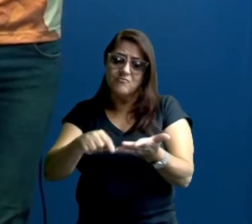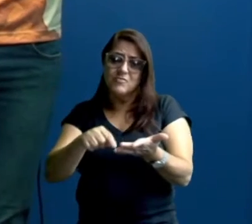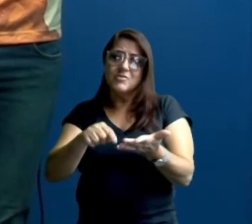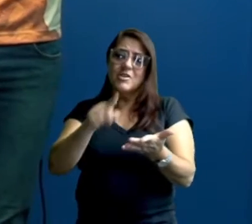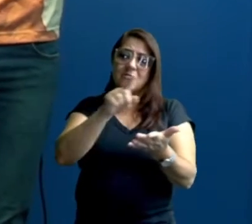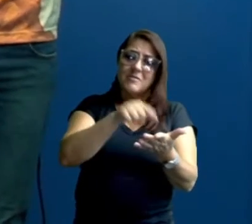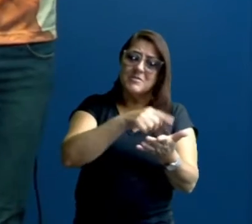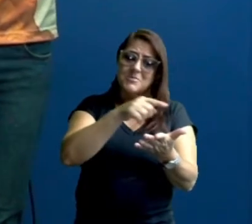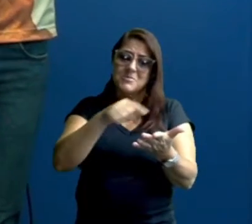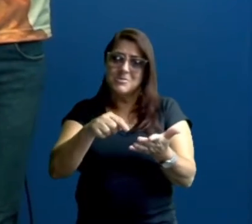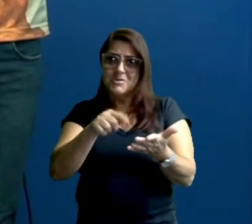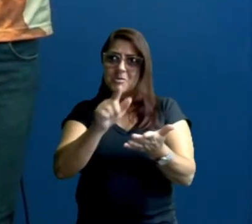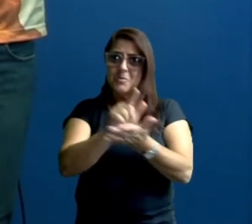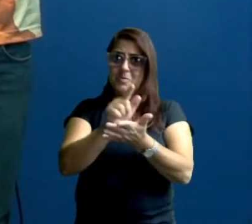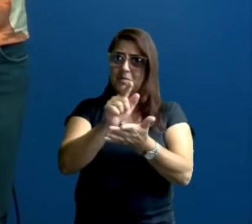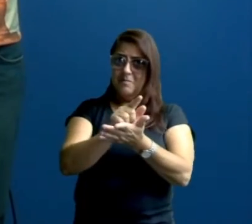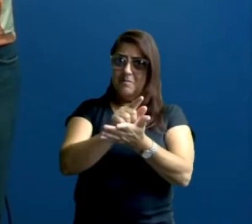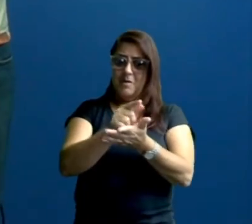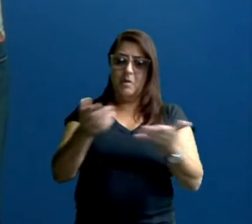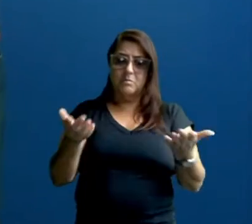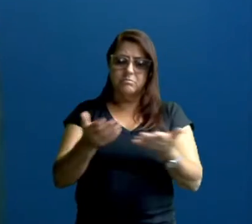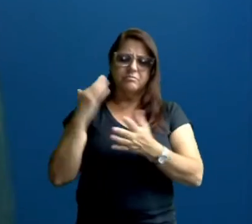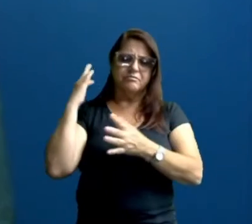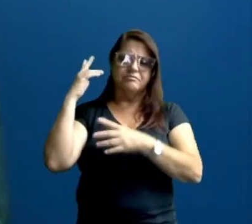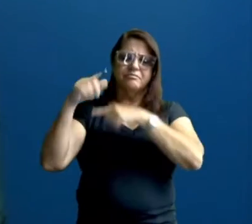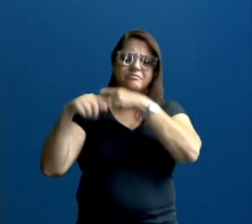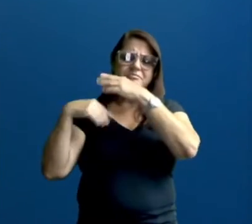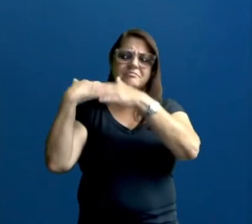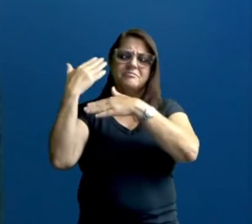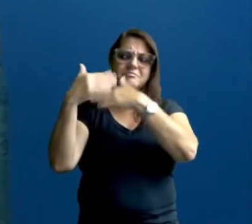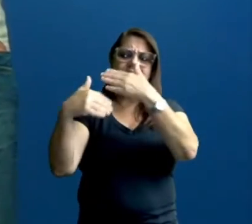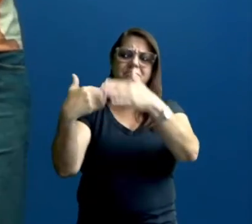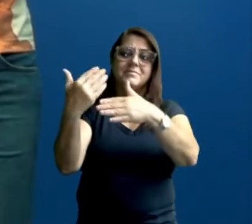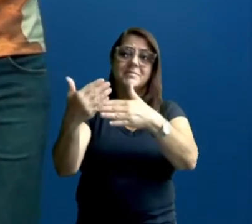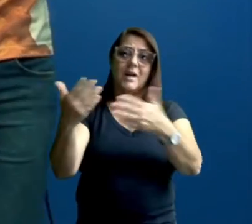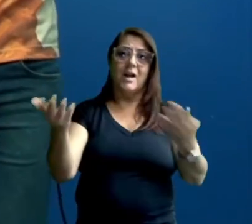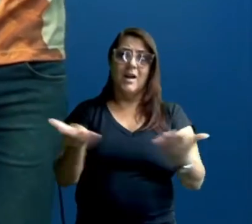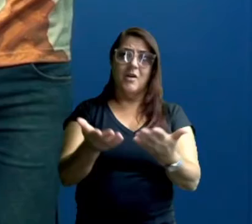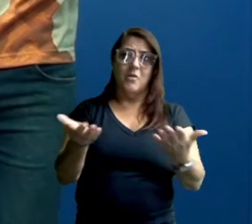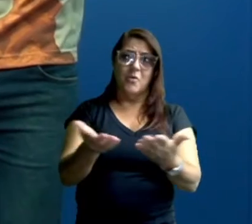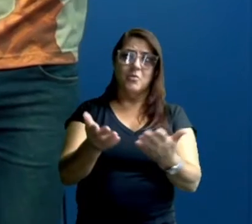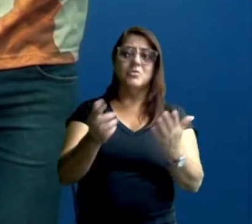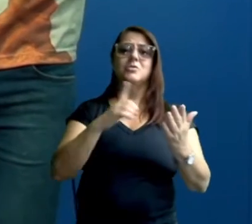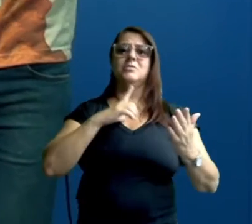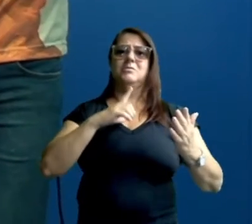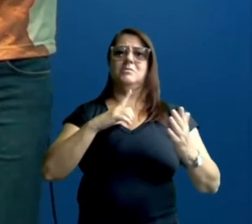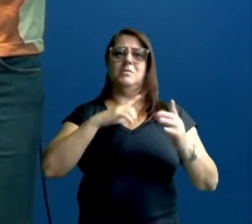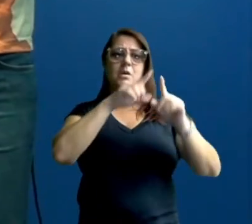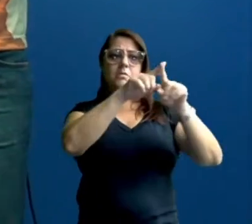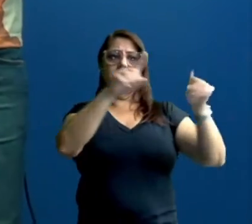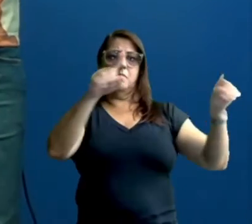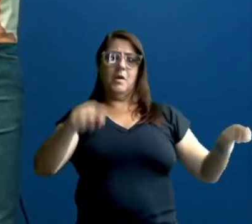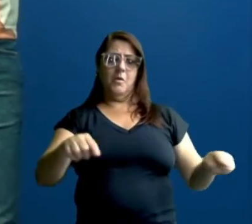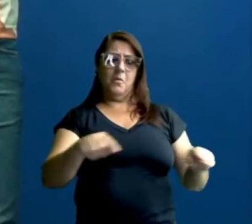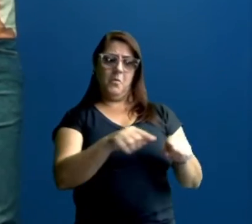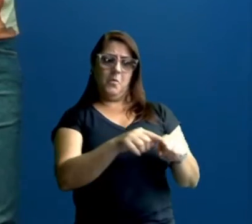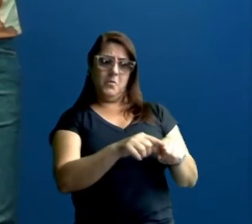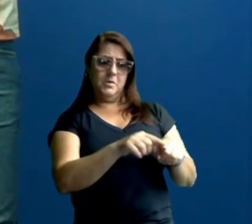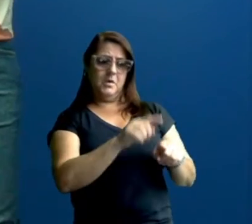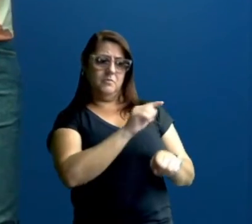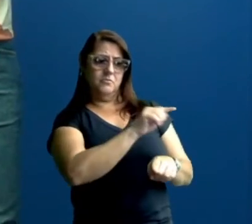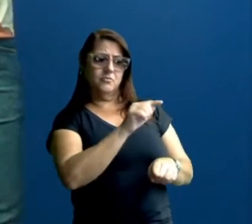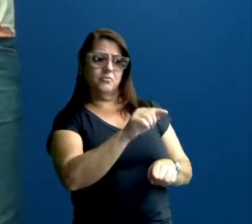do tempo, né, a tecnologia nos possibilitou esse avanço de hoje termos uma urna eletrônica